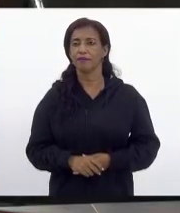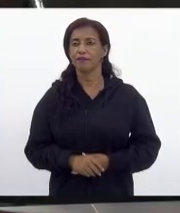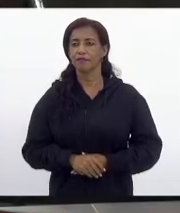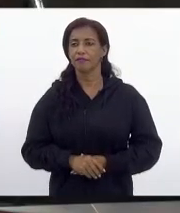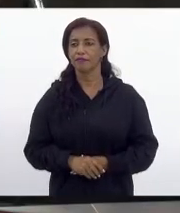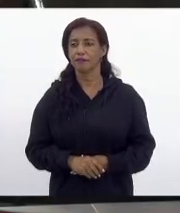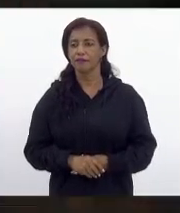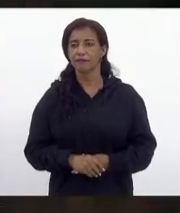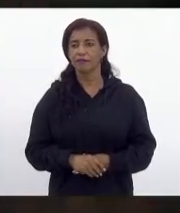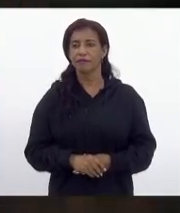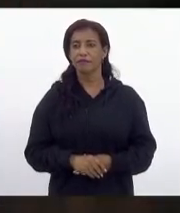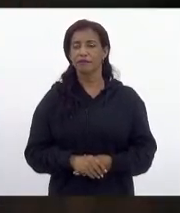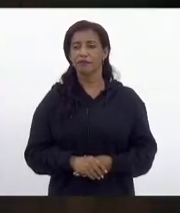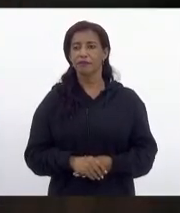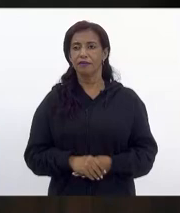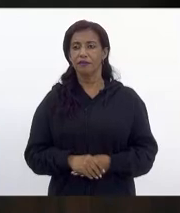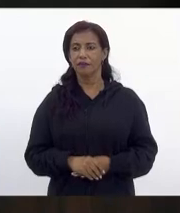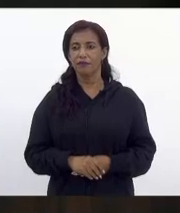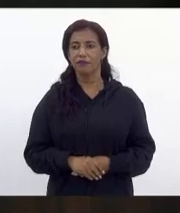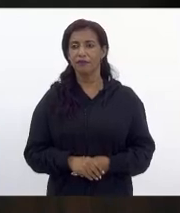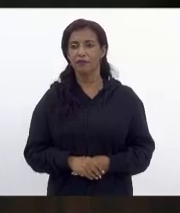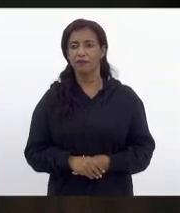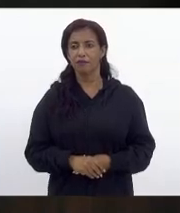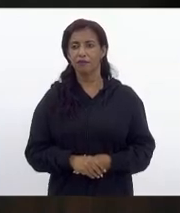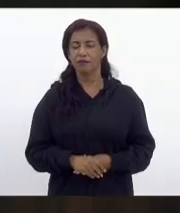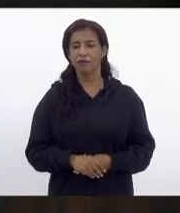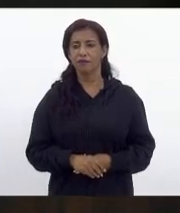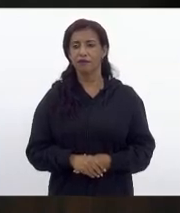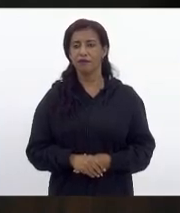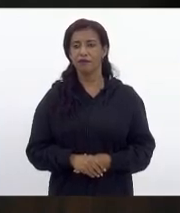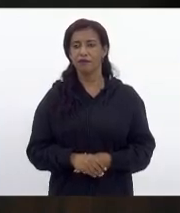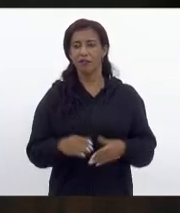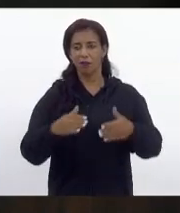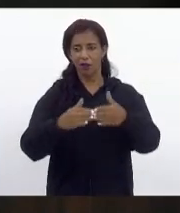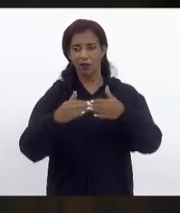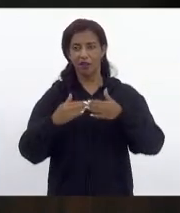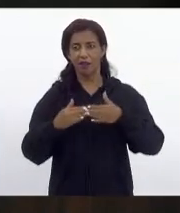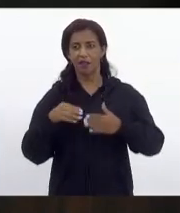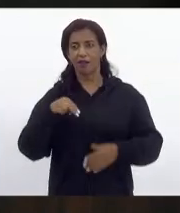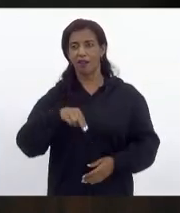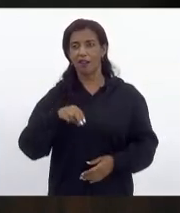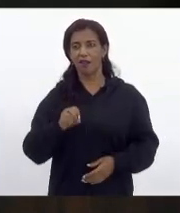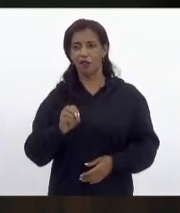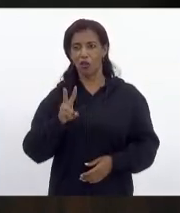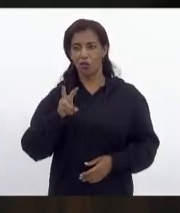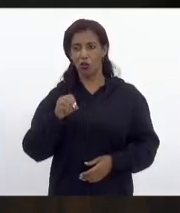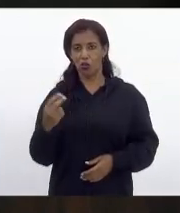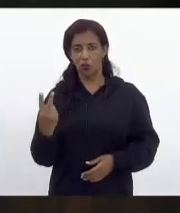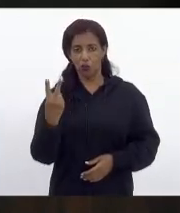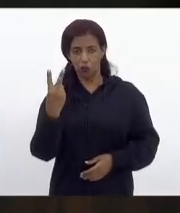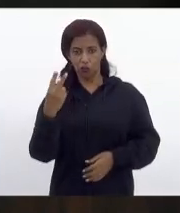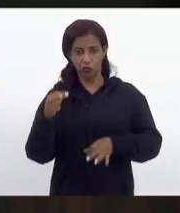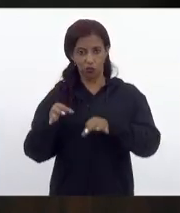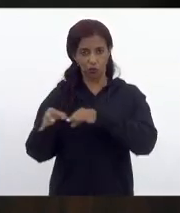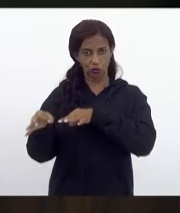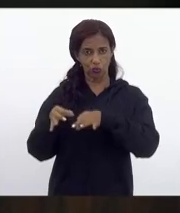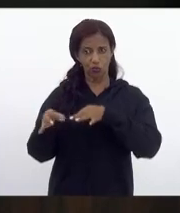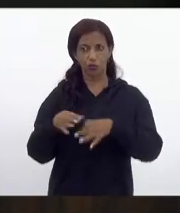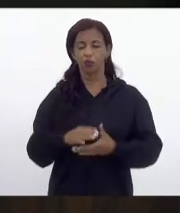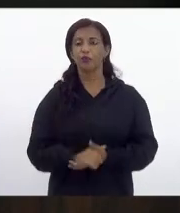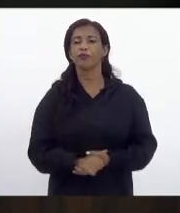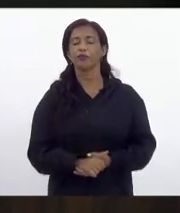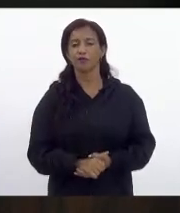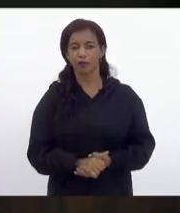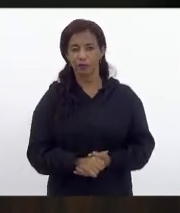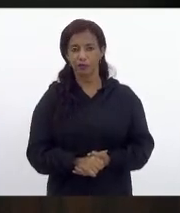aprovado, vai a promulgação com a abstenção do novo. Do novo. Nos dois projetos, deputado. Nos